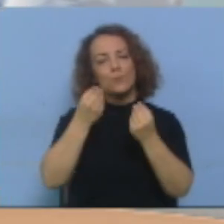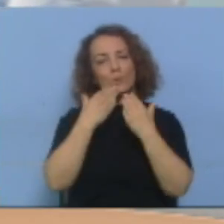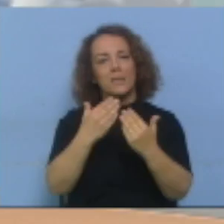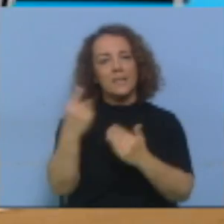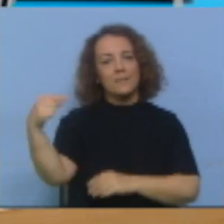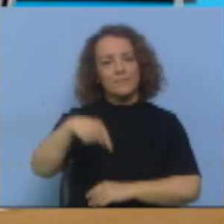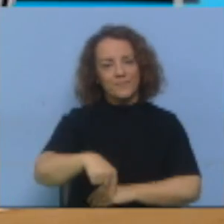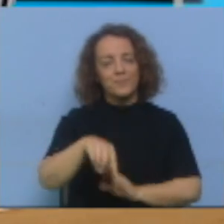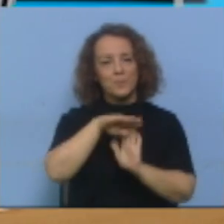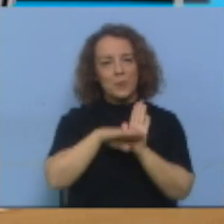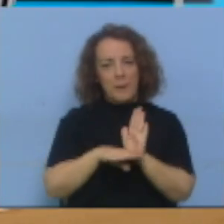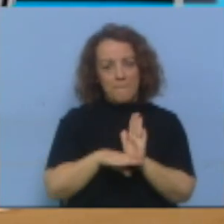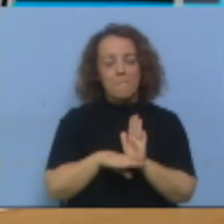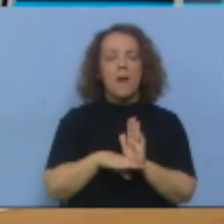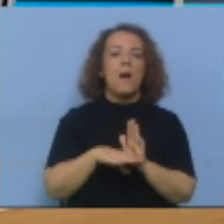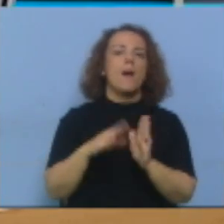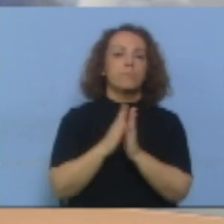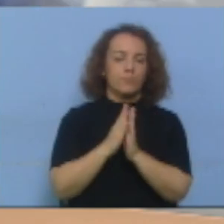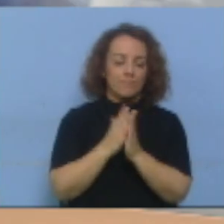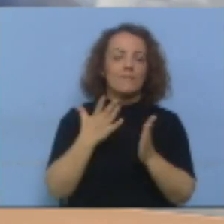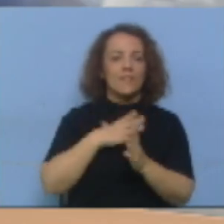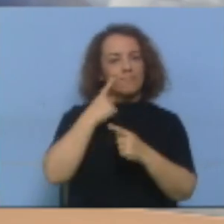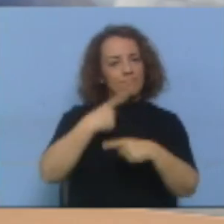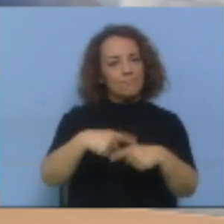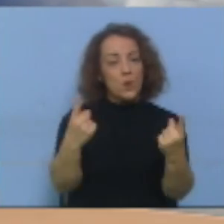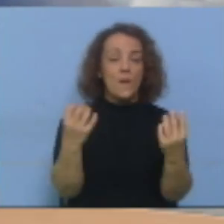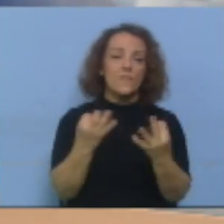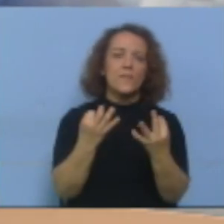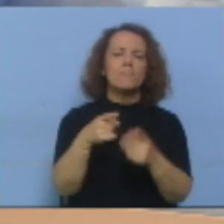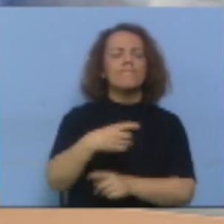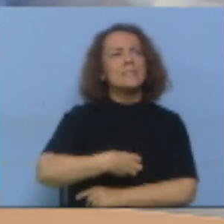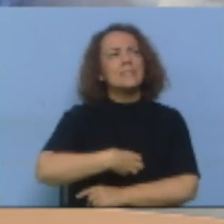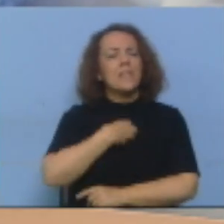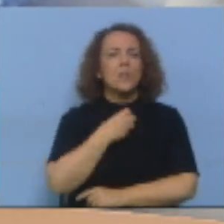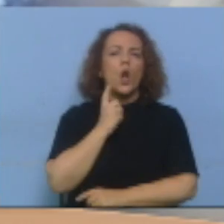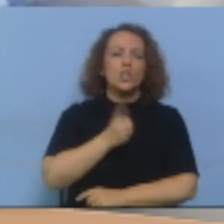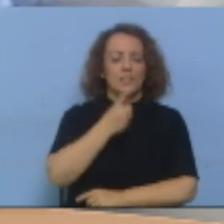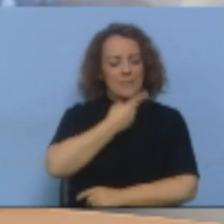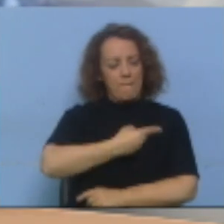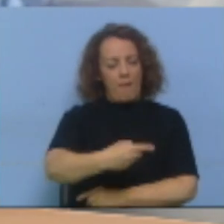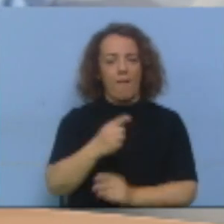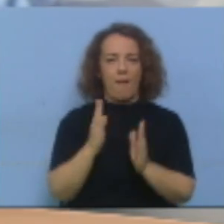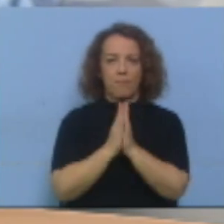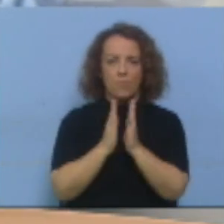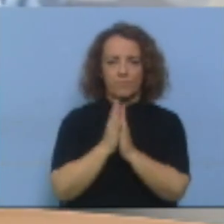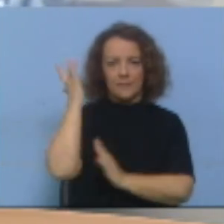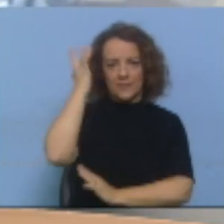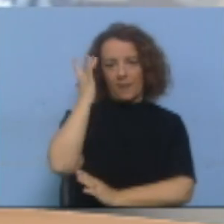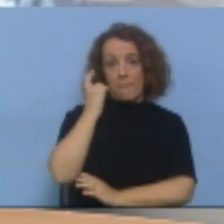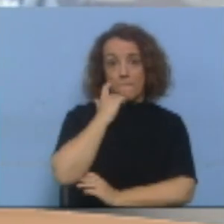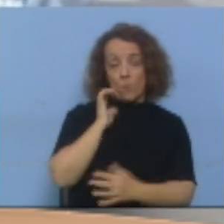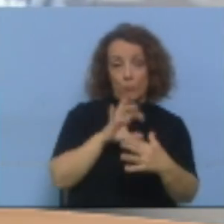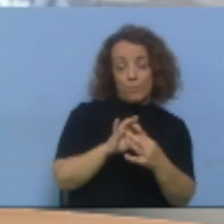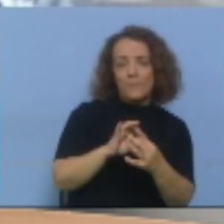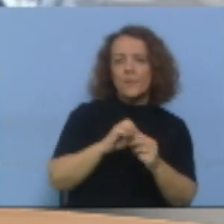por ter estado aqui no programa Eclésia, onde quisemos, de facto, apresentar o sentido desta Semana Santa e de cada um dos dias que